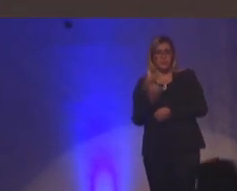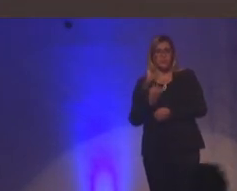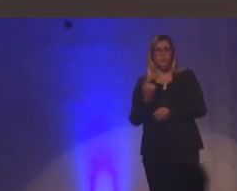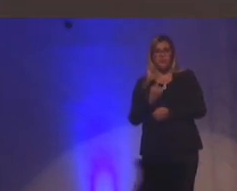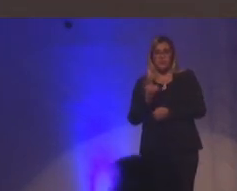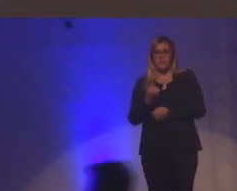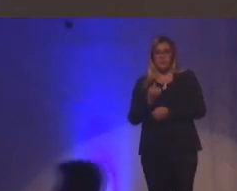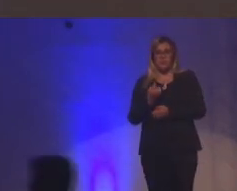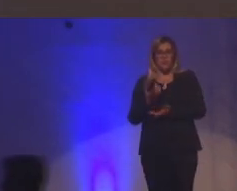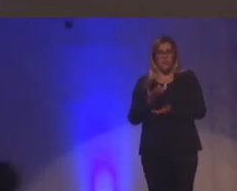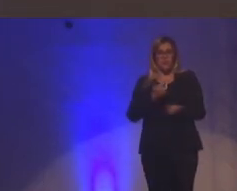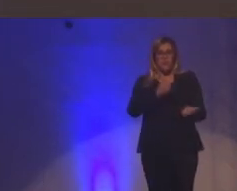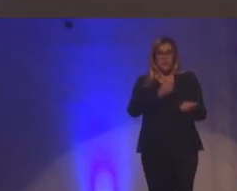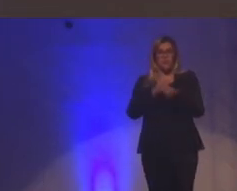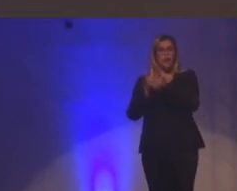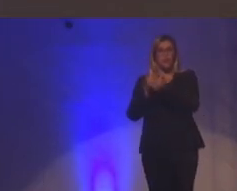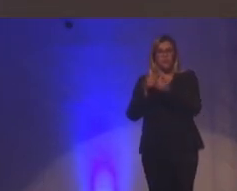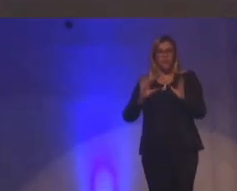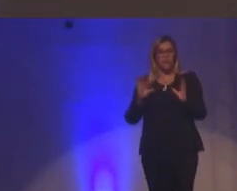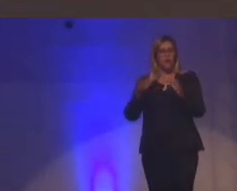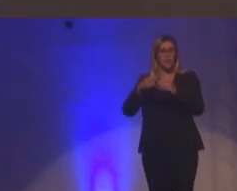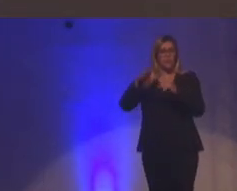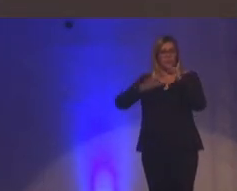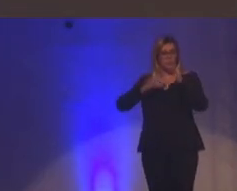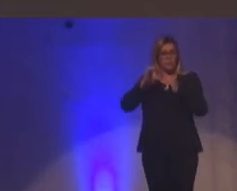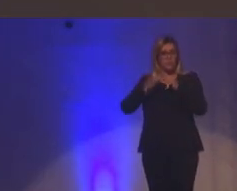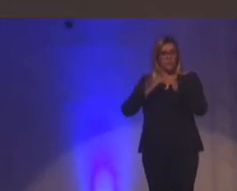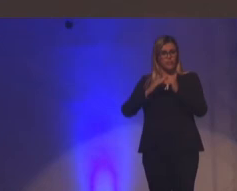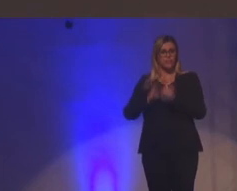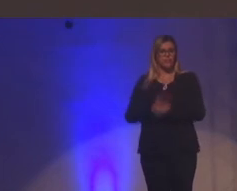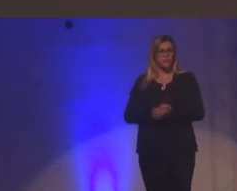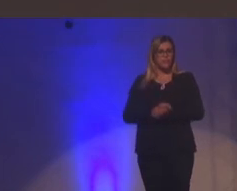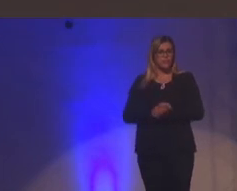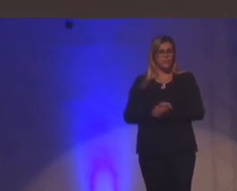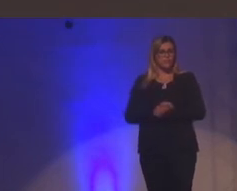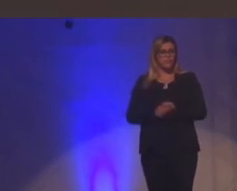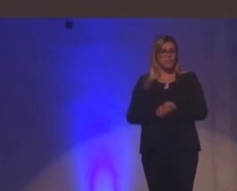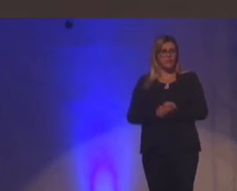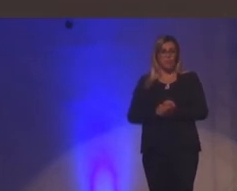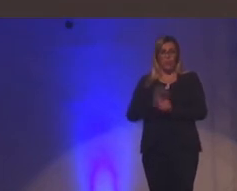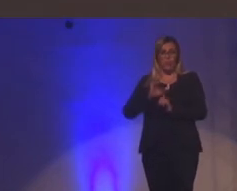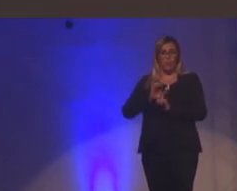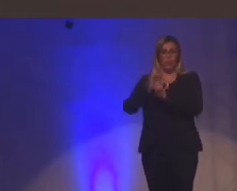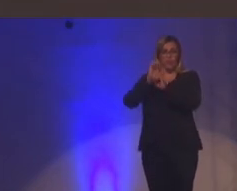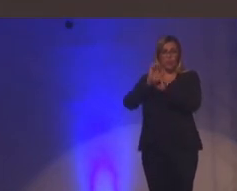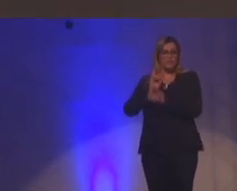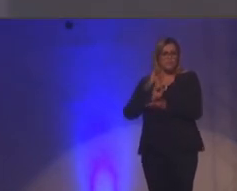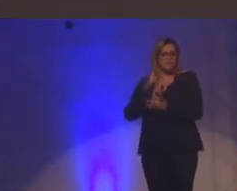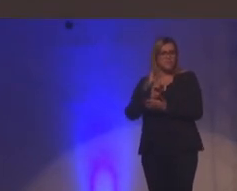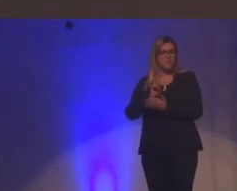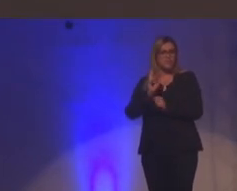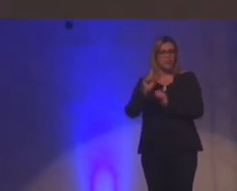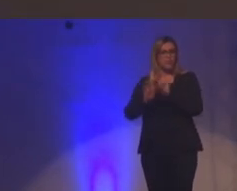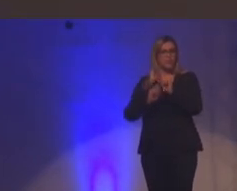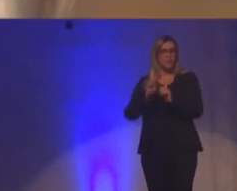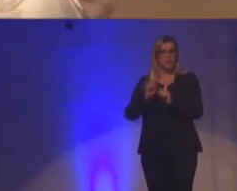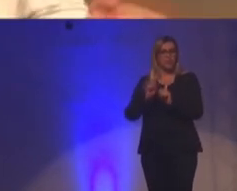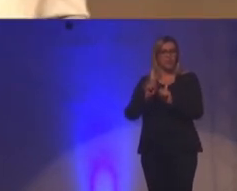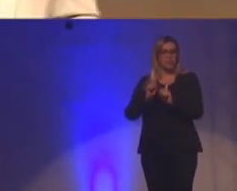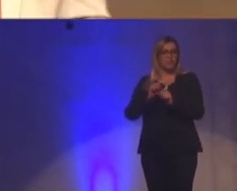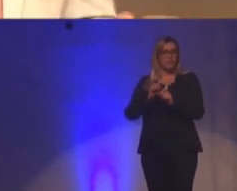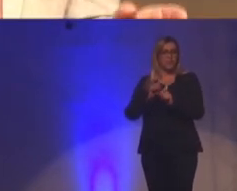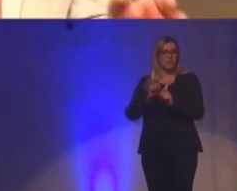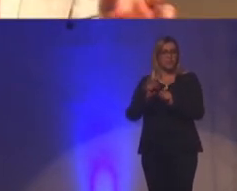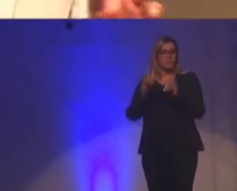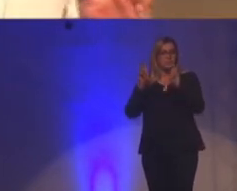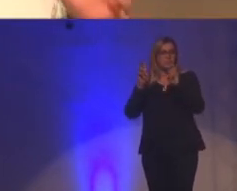ação, se a gente não tivesse o apoio da comunidade profissional. Os temas do Evidência, eles sempre são eleitos de acordo com o